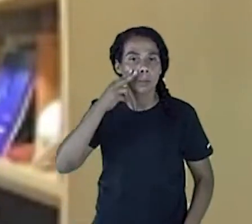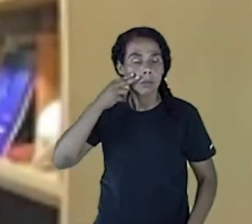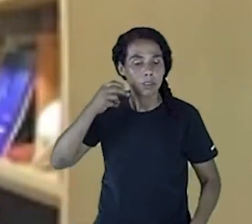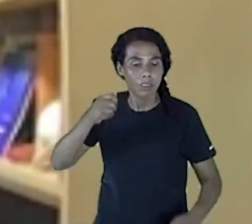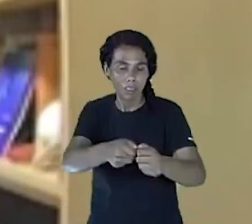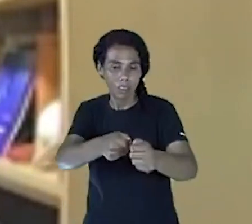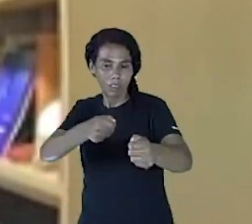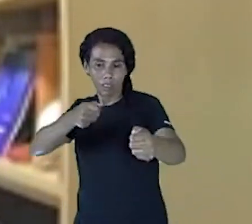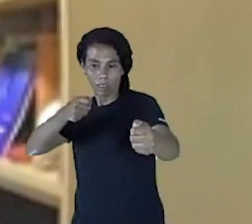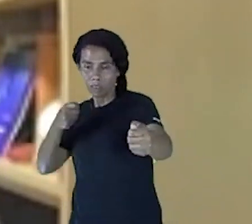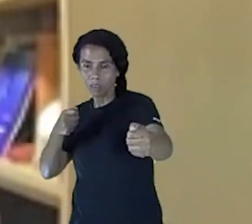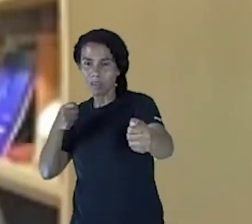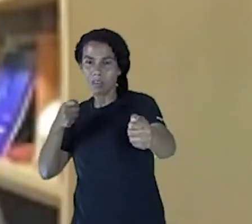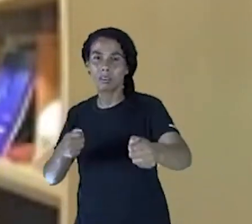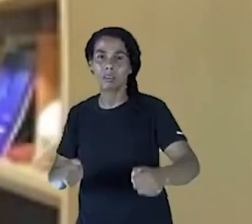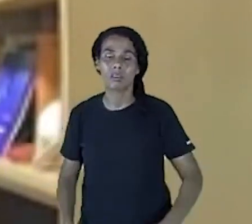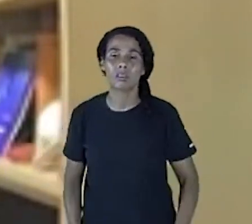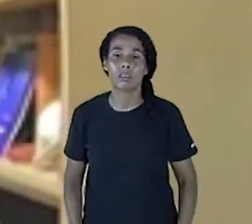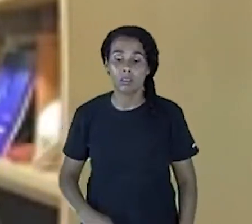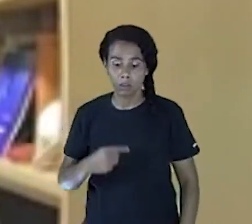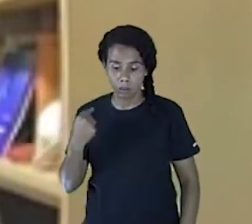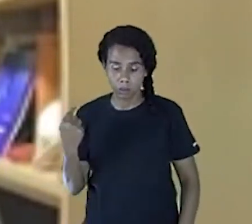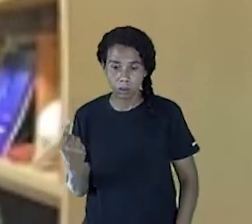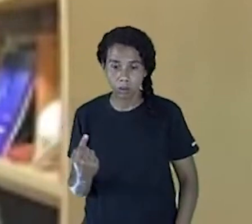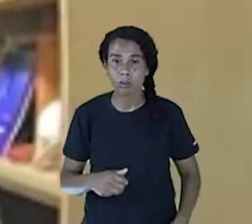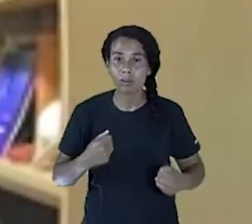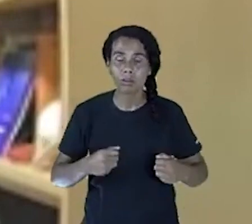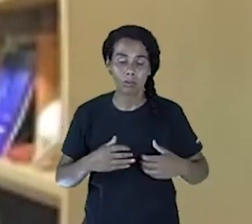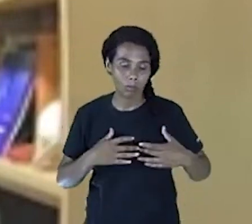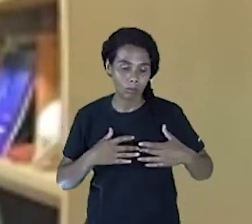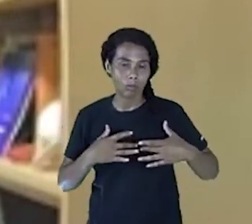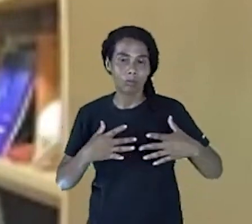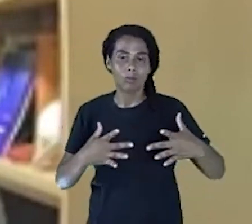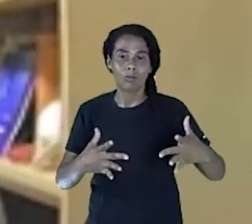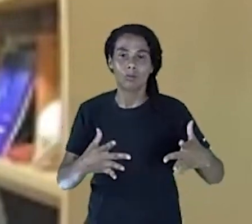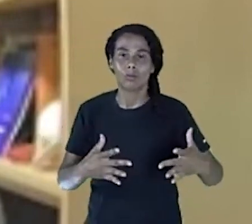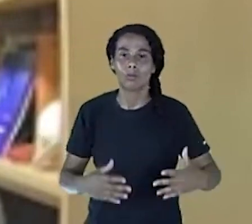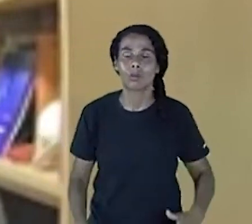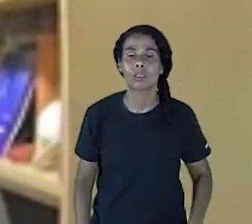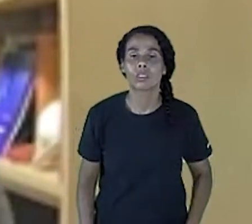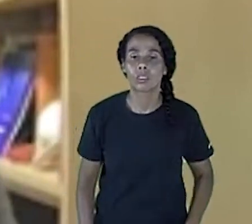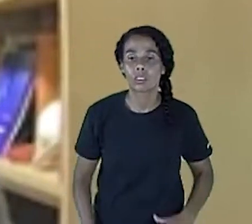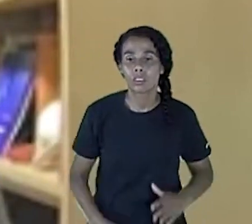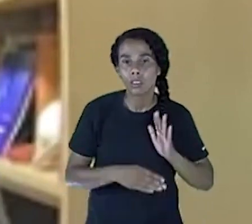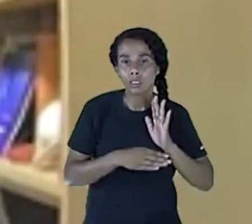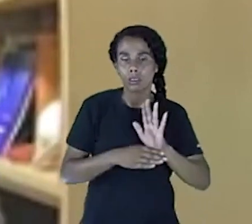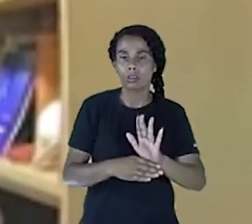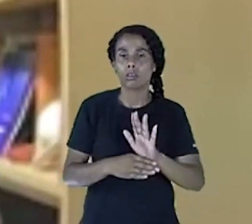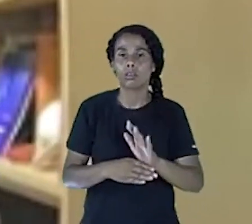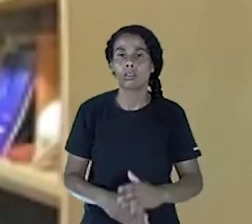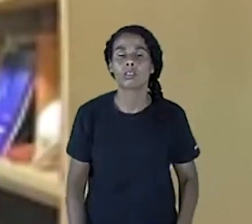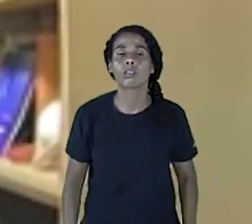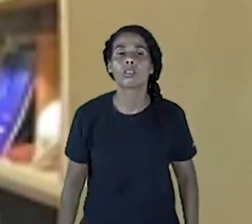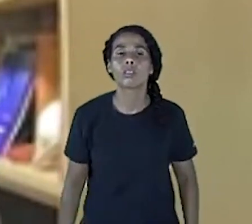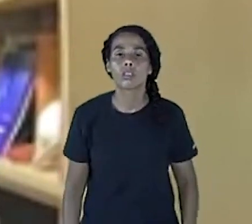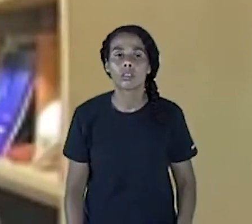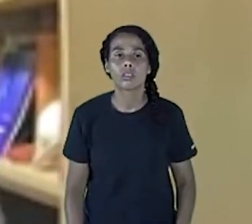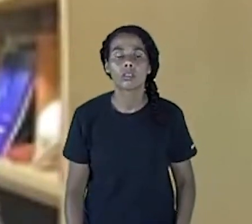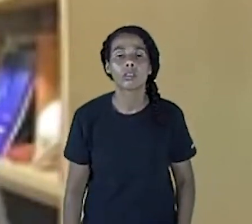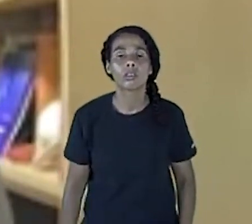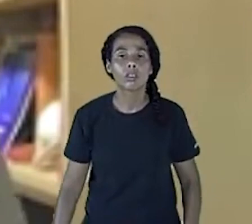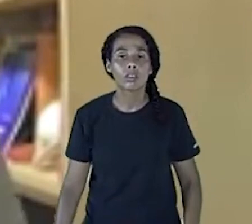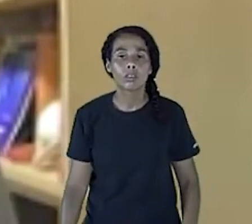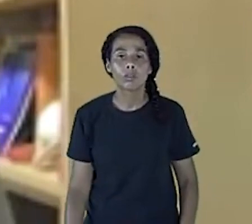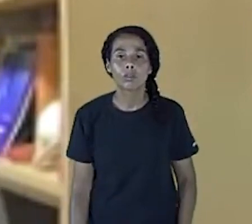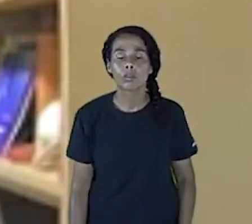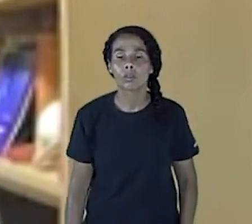das pessoas e dar também sempre uma mensagem de entusiasmo,